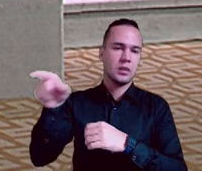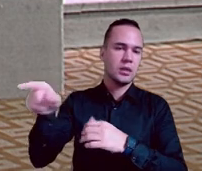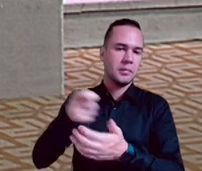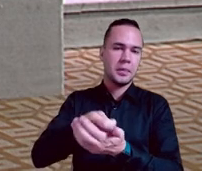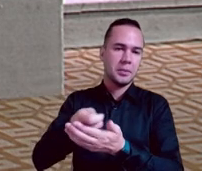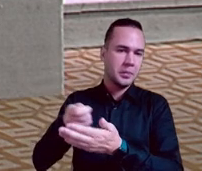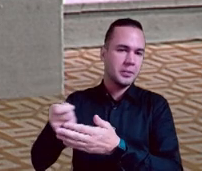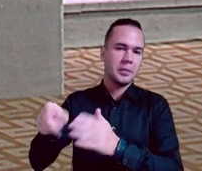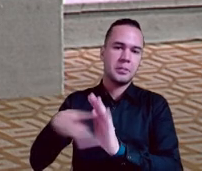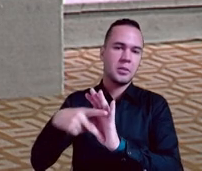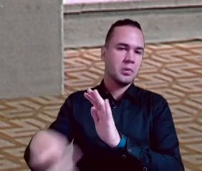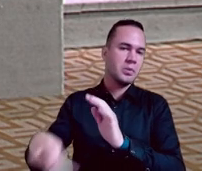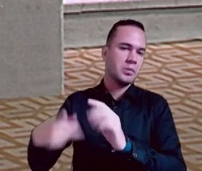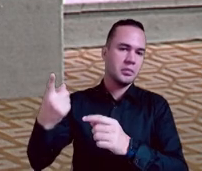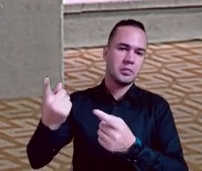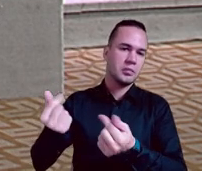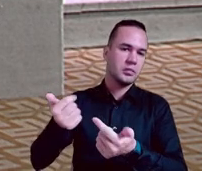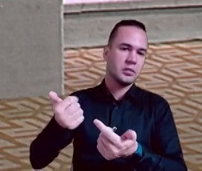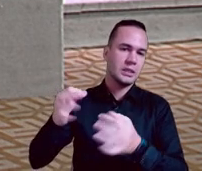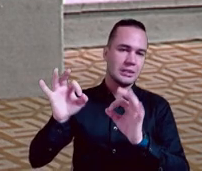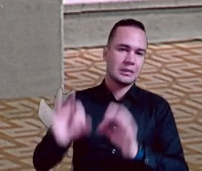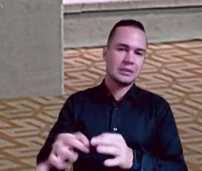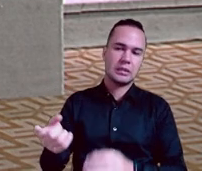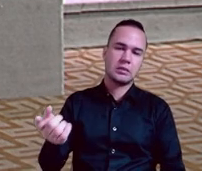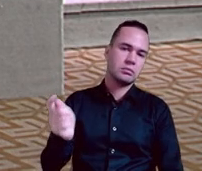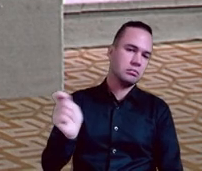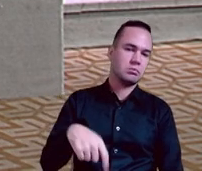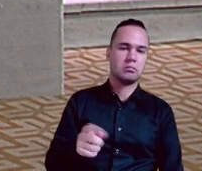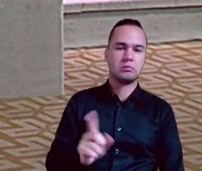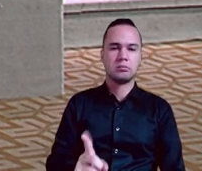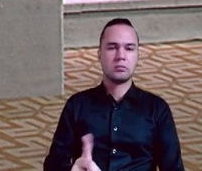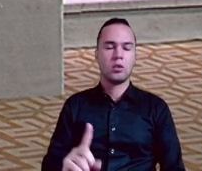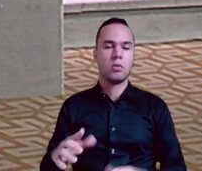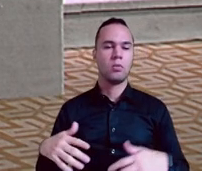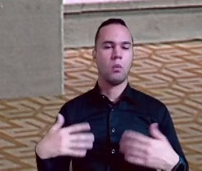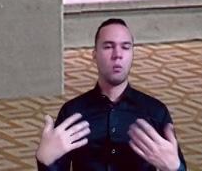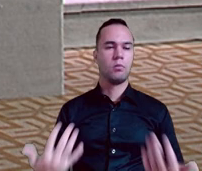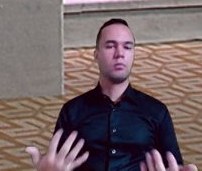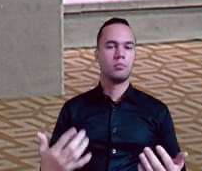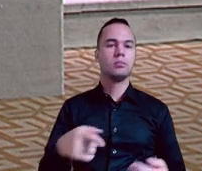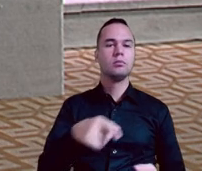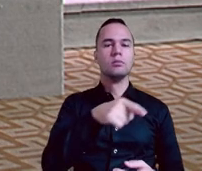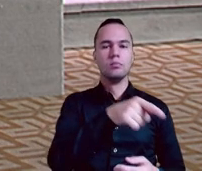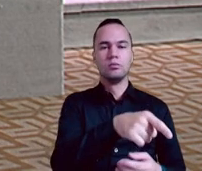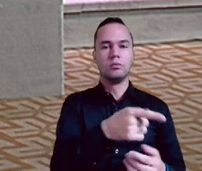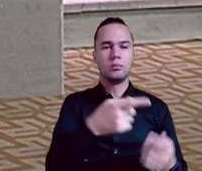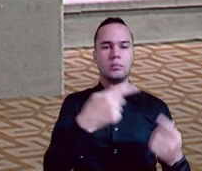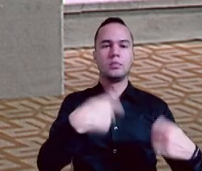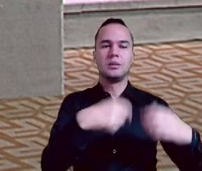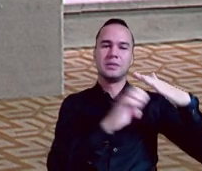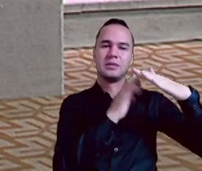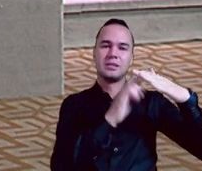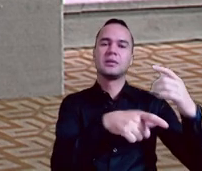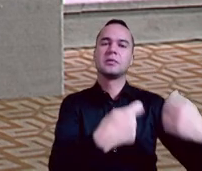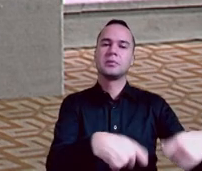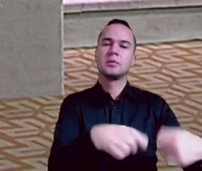em função de uma condição melhor de investimento ou esse dry Power ainda precisa ser consumido para a gente entrar numa escassez maior de recurso e